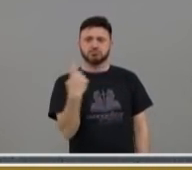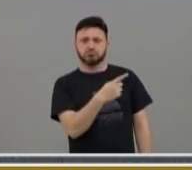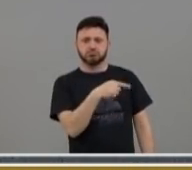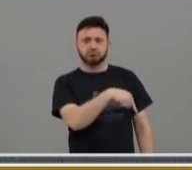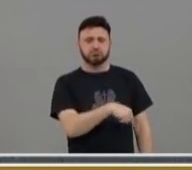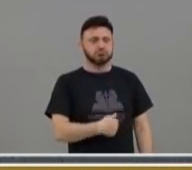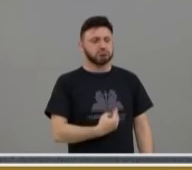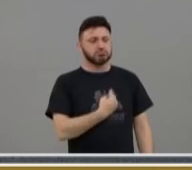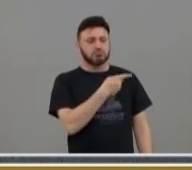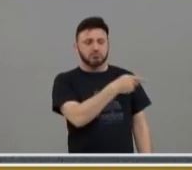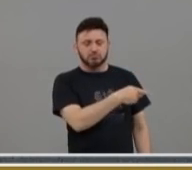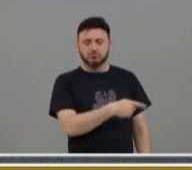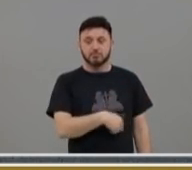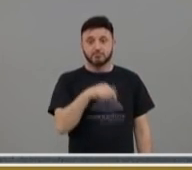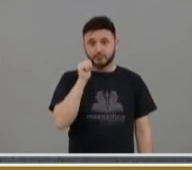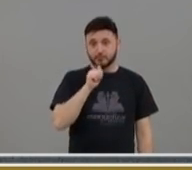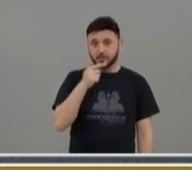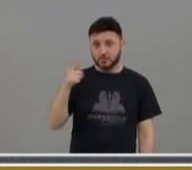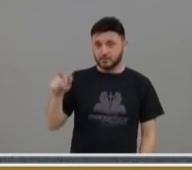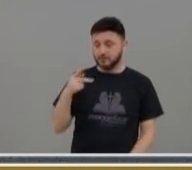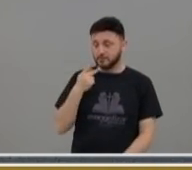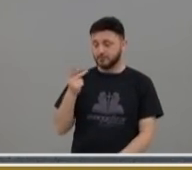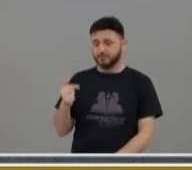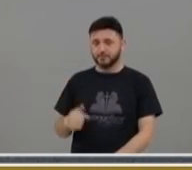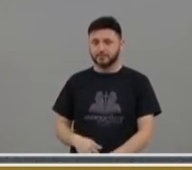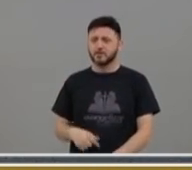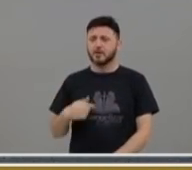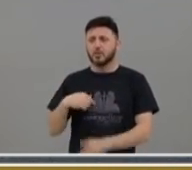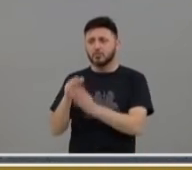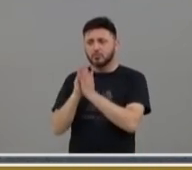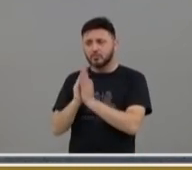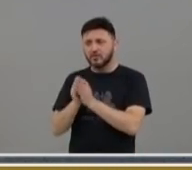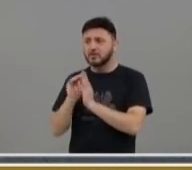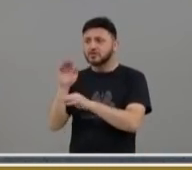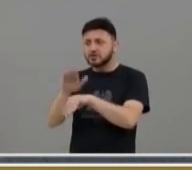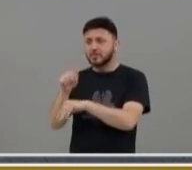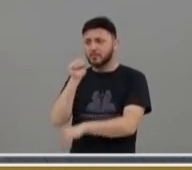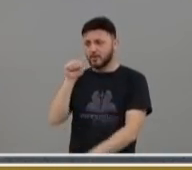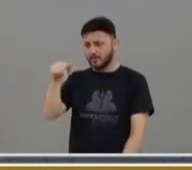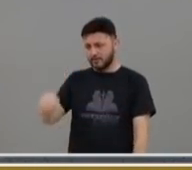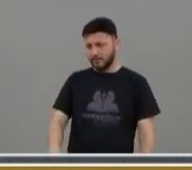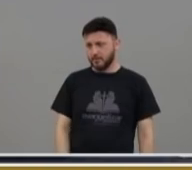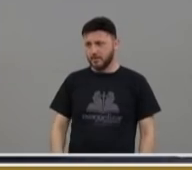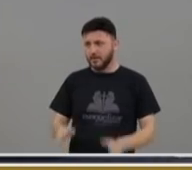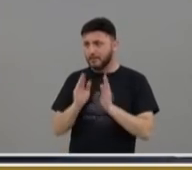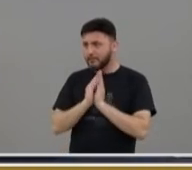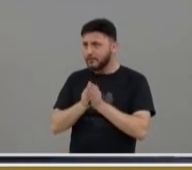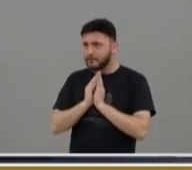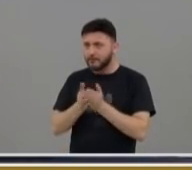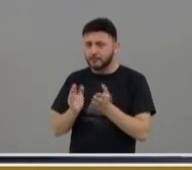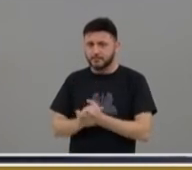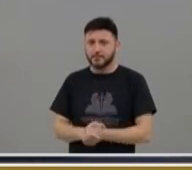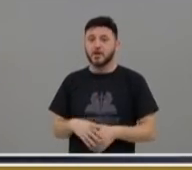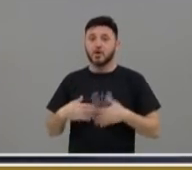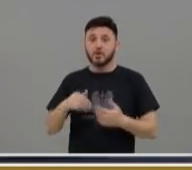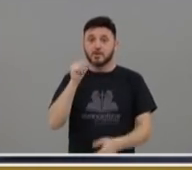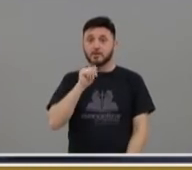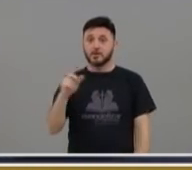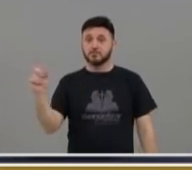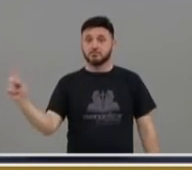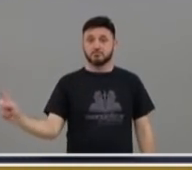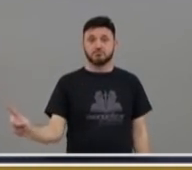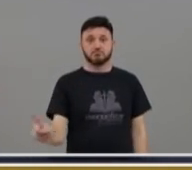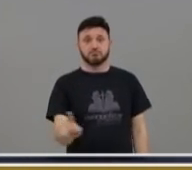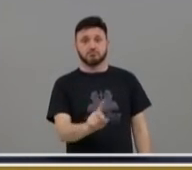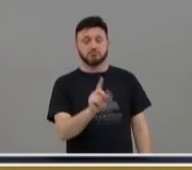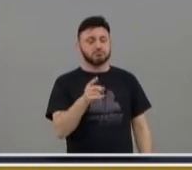a estar lá, ela dizia. E eu insisti, chame essa mulher aqui. Chame essa mulher. Quando ela chegou ali diante